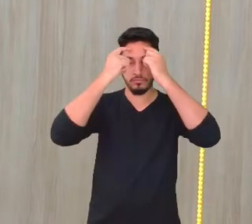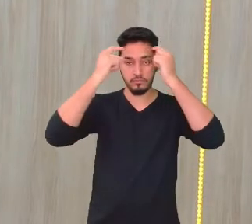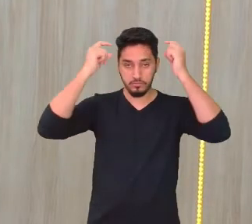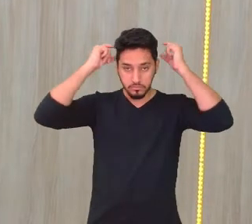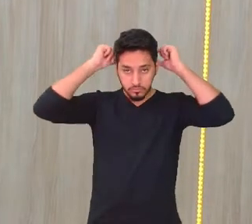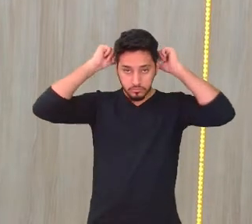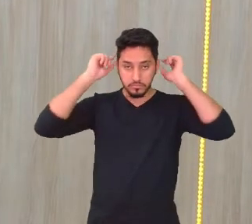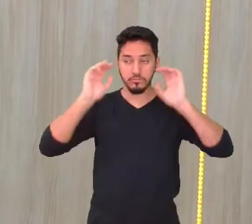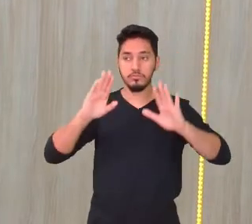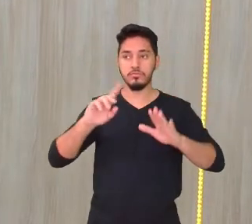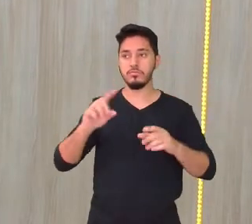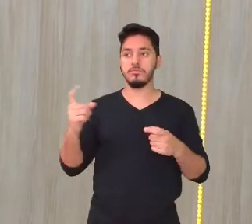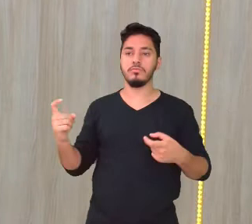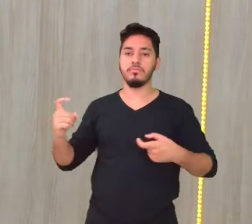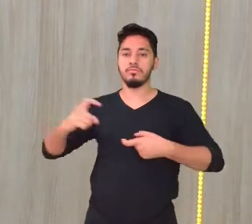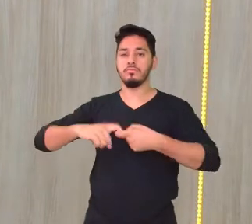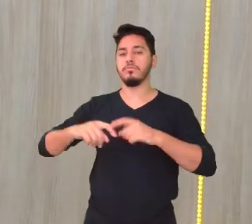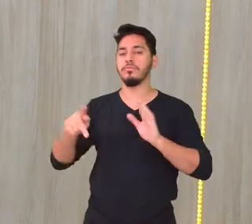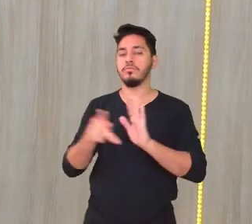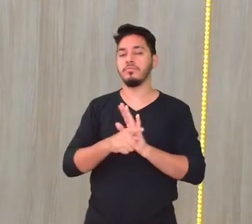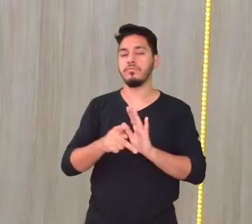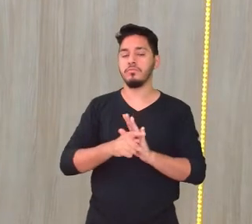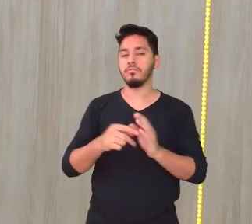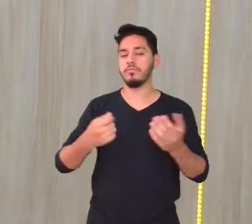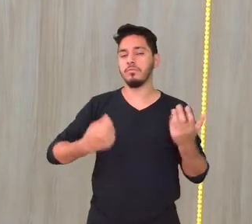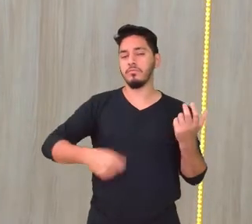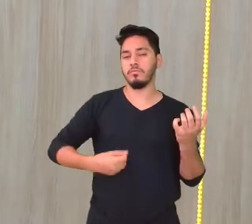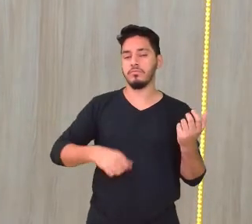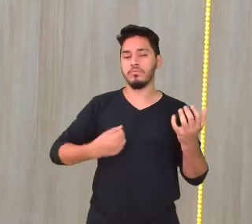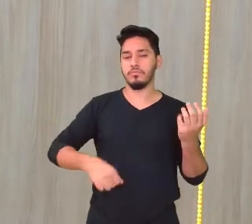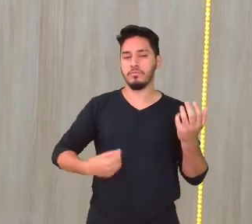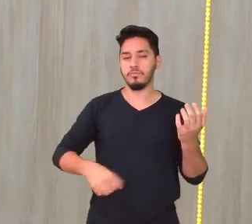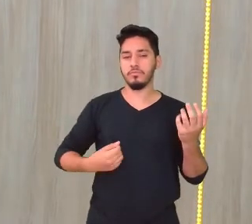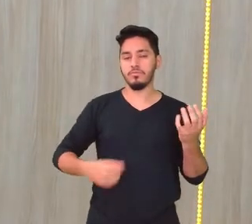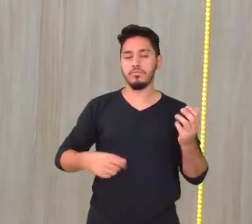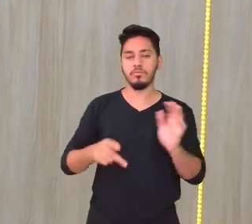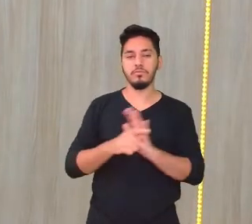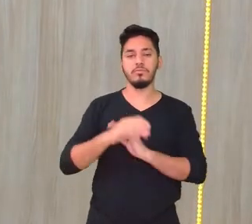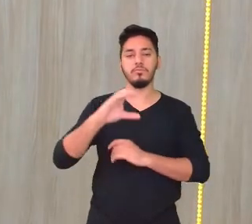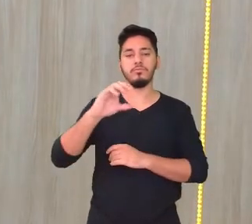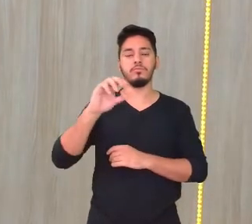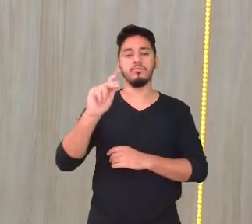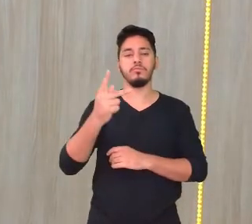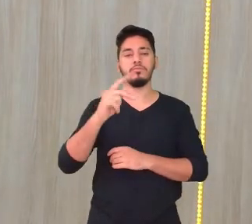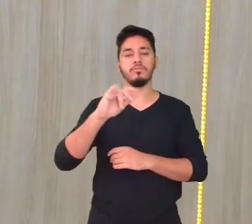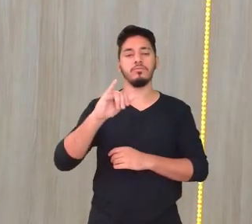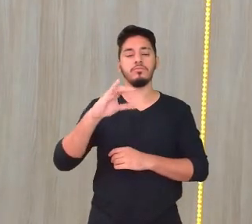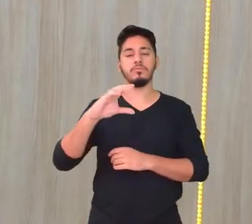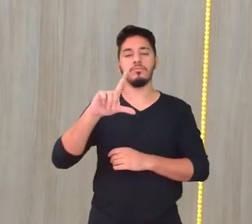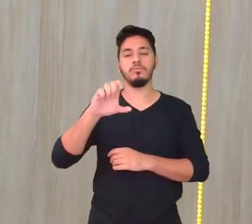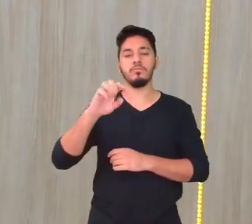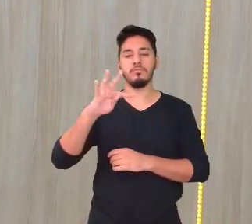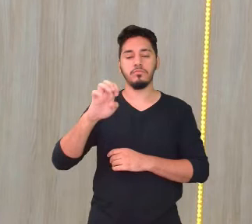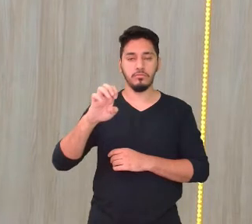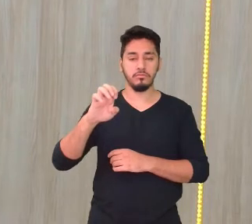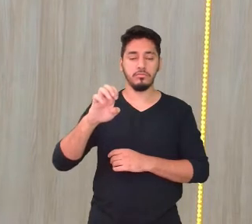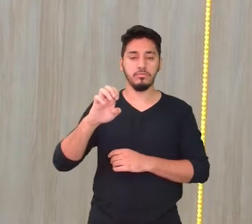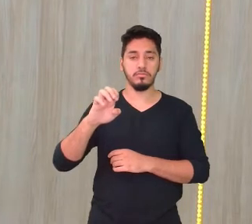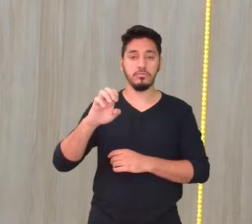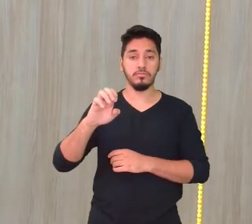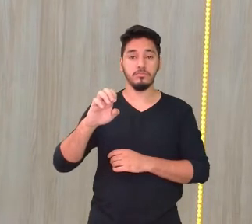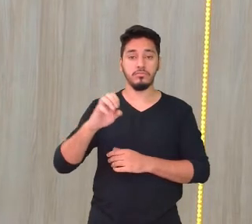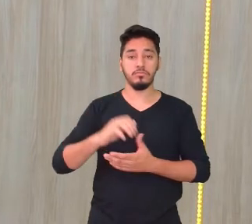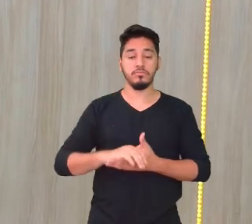bandana não está associada ao chiclete com banana, não. Isso é intriga da oposição, é mais a bandana de roqueiro mesmo. Do Guns N'